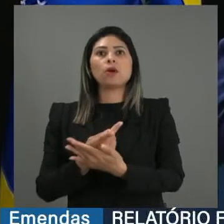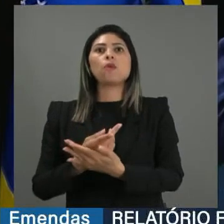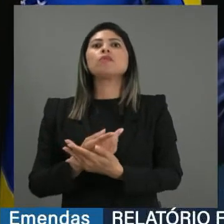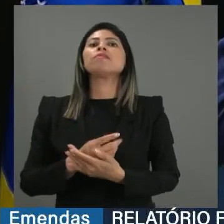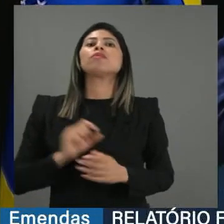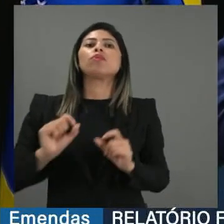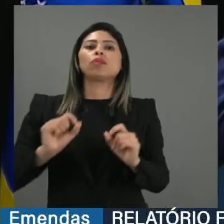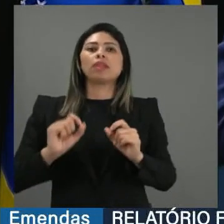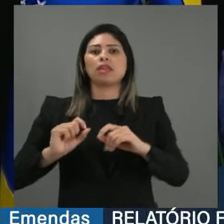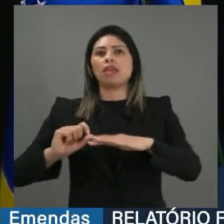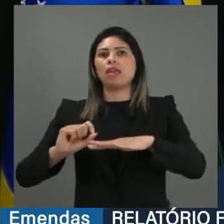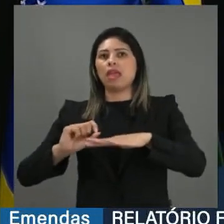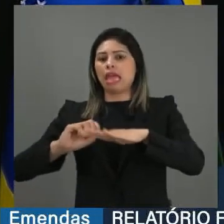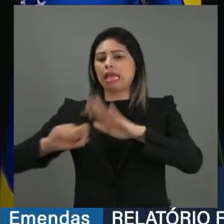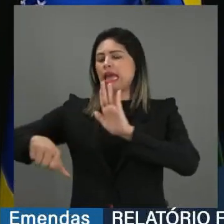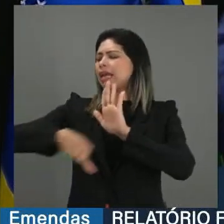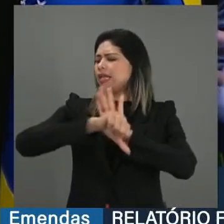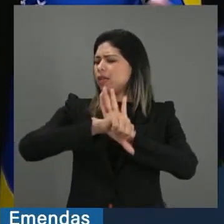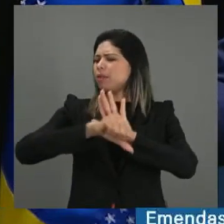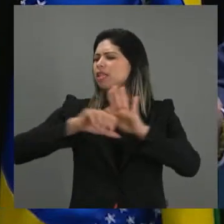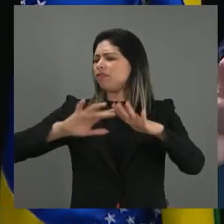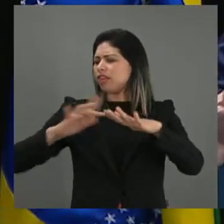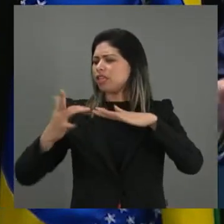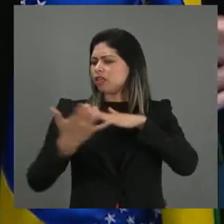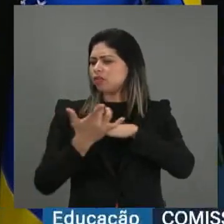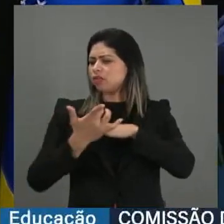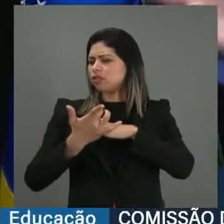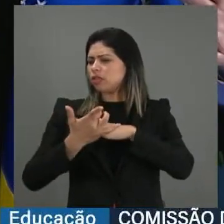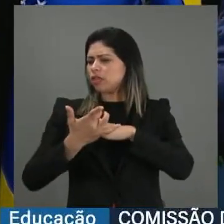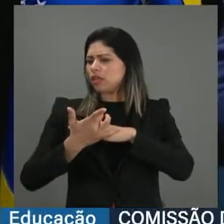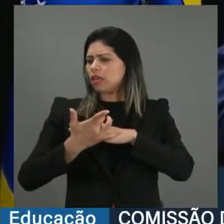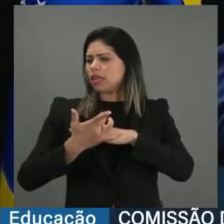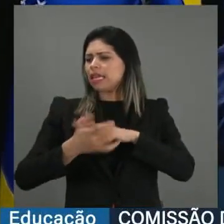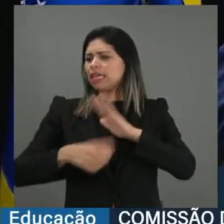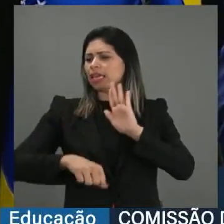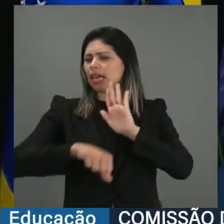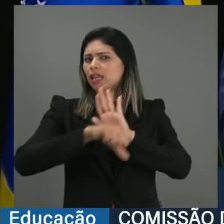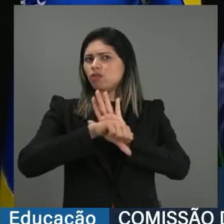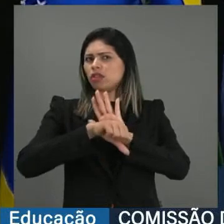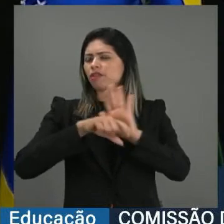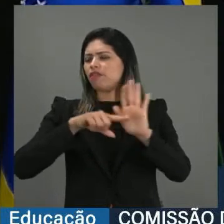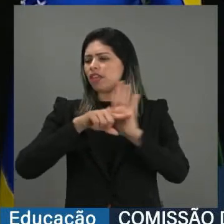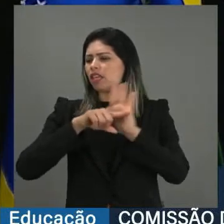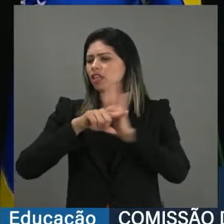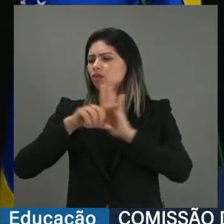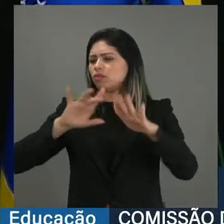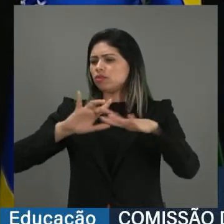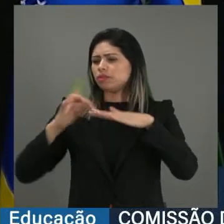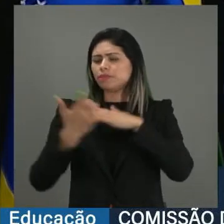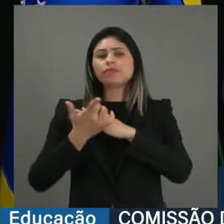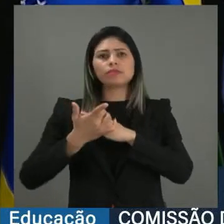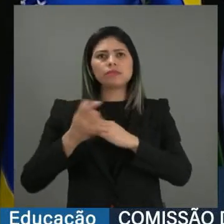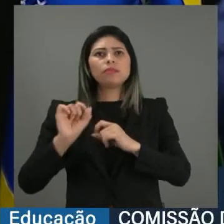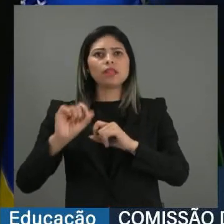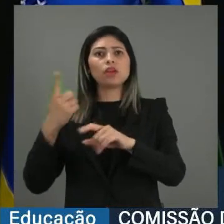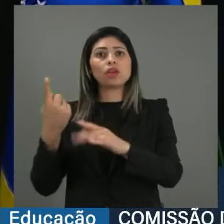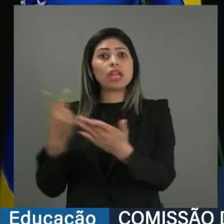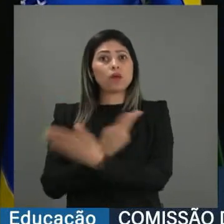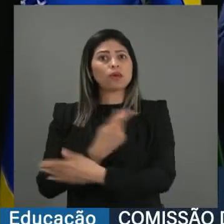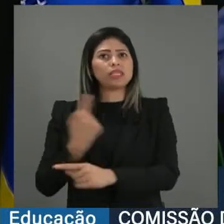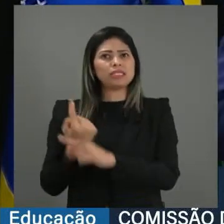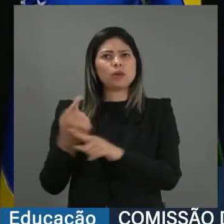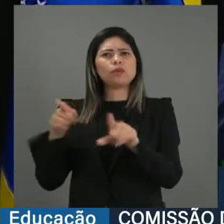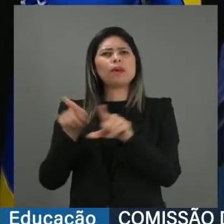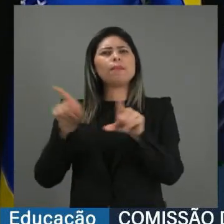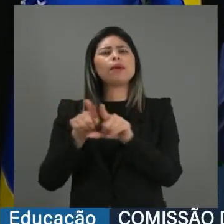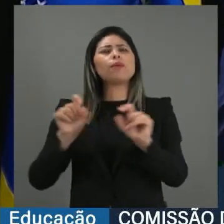news, que começa e não tem fim, totalmente ilegal. Uma